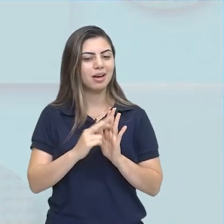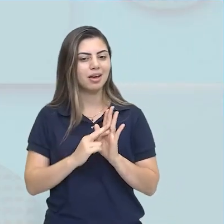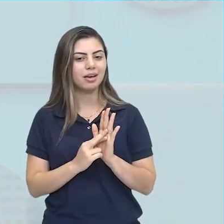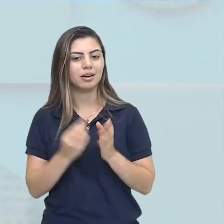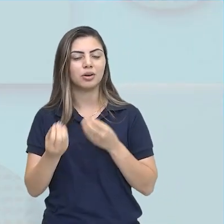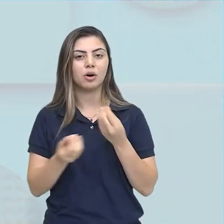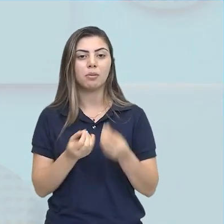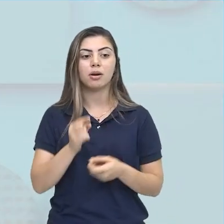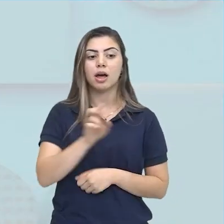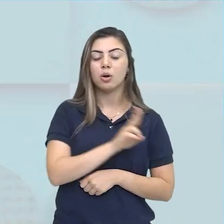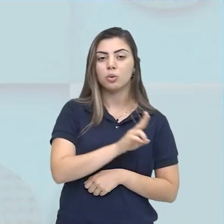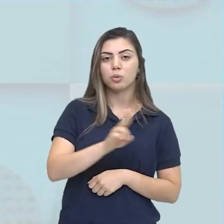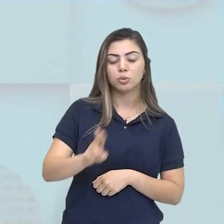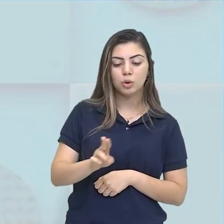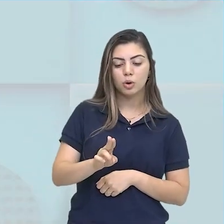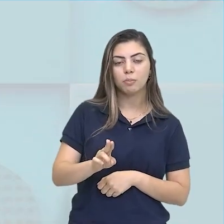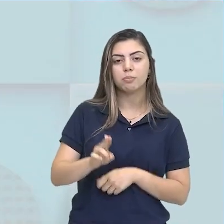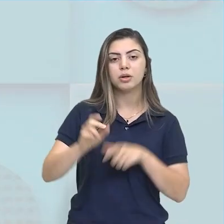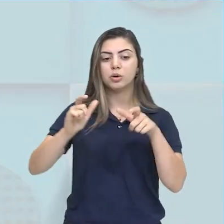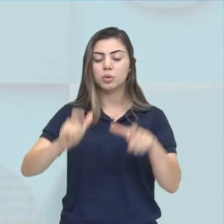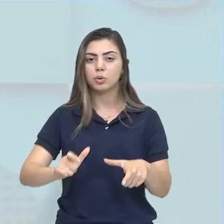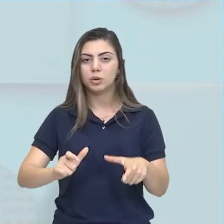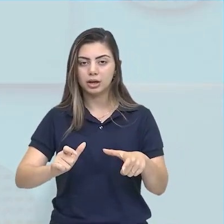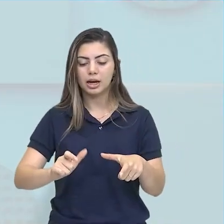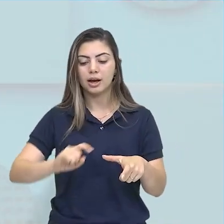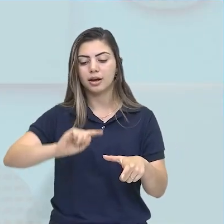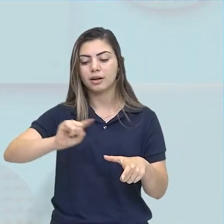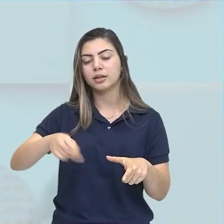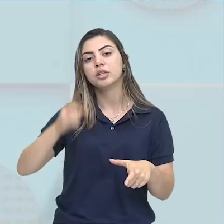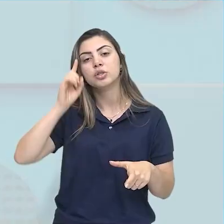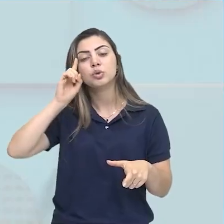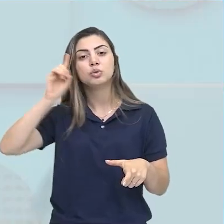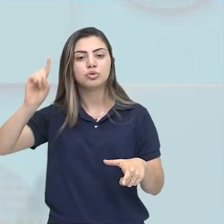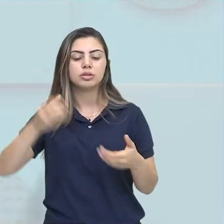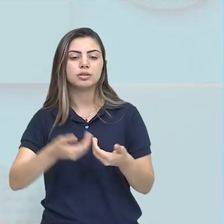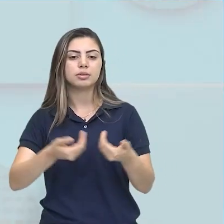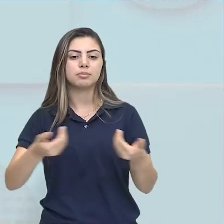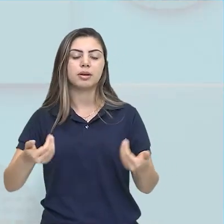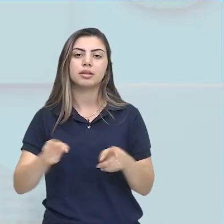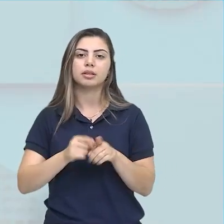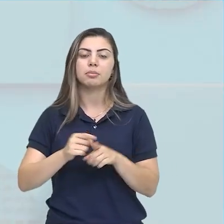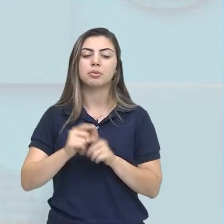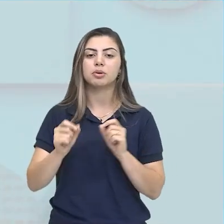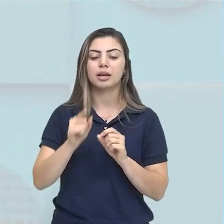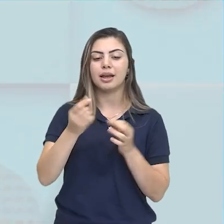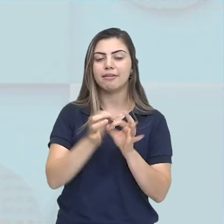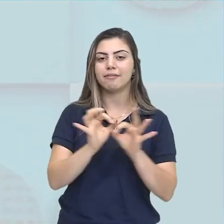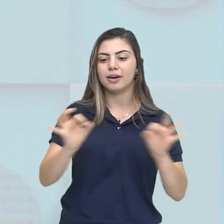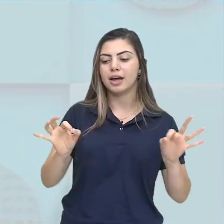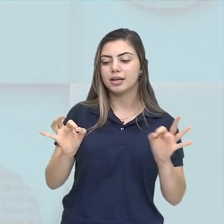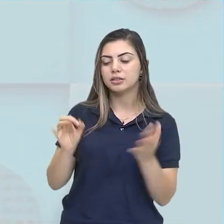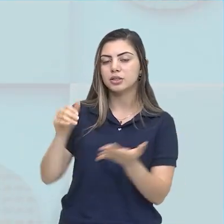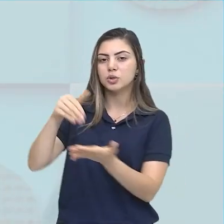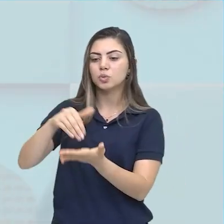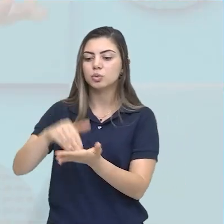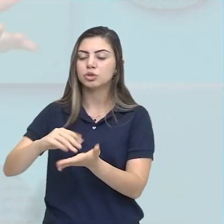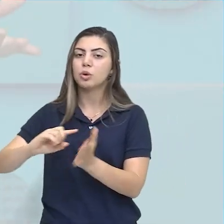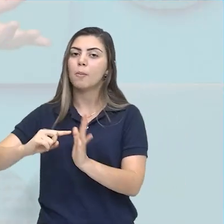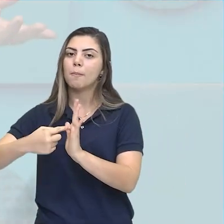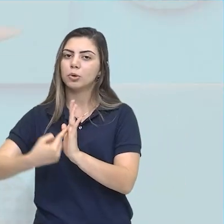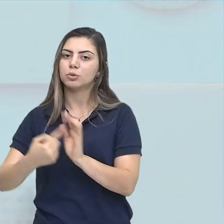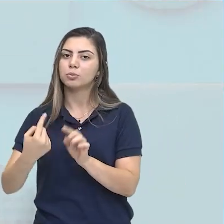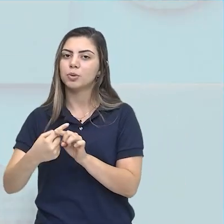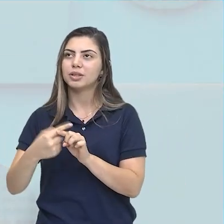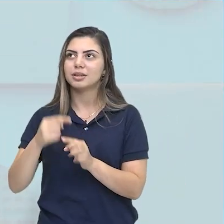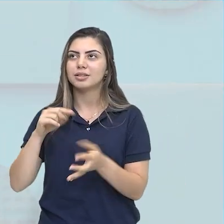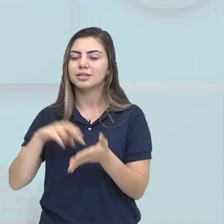separo o nome do lugar nas datas. Pronto. E no final de uma frase, o pontinho indicando o ponto final. Aí eu não